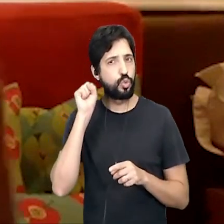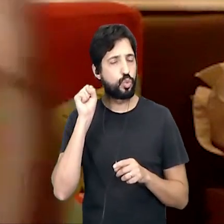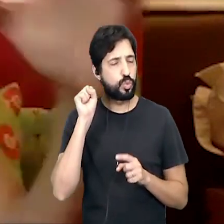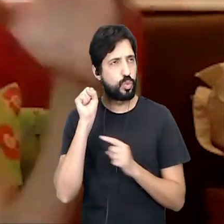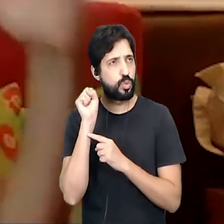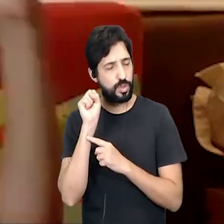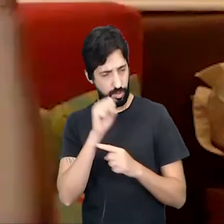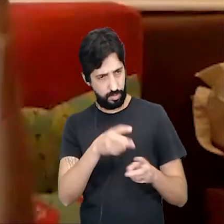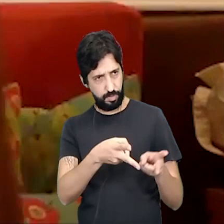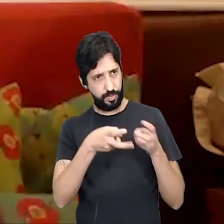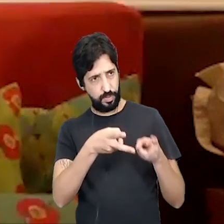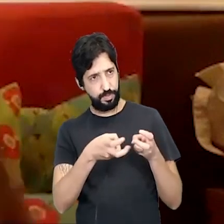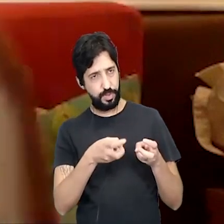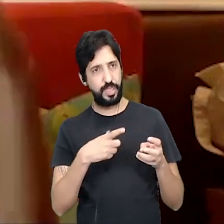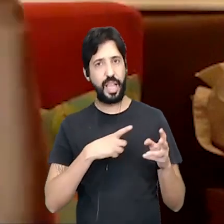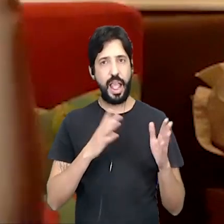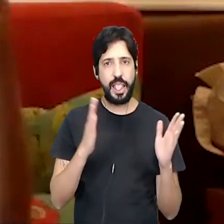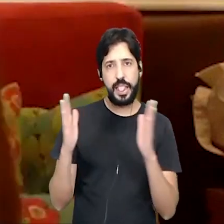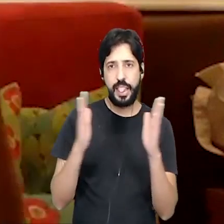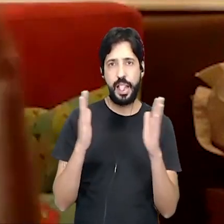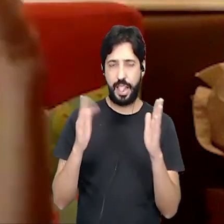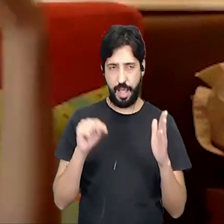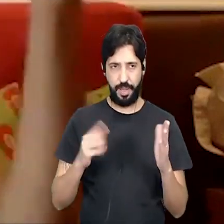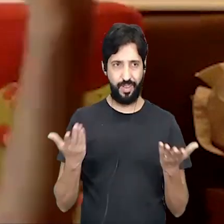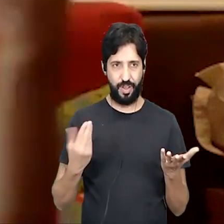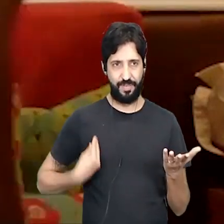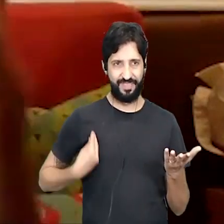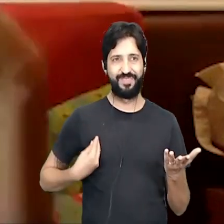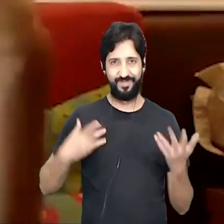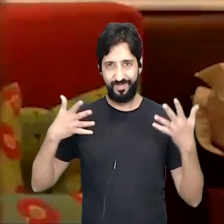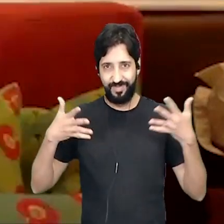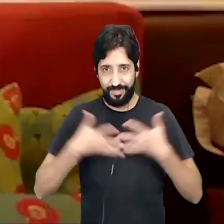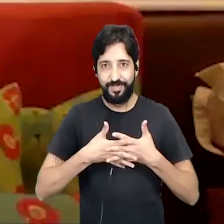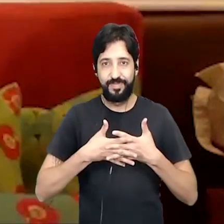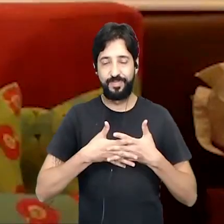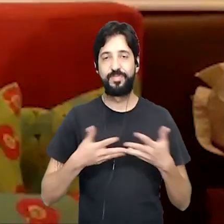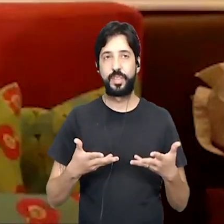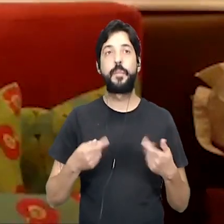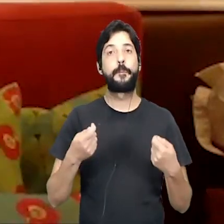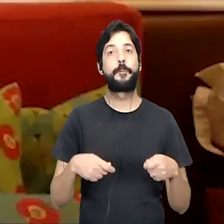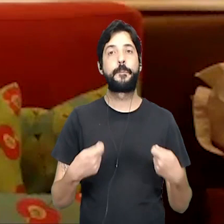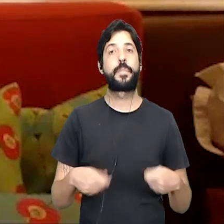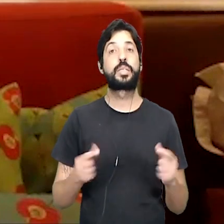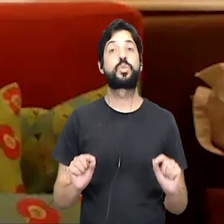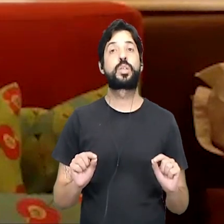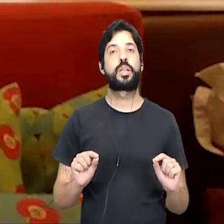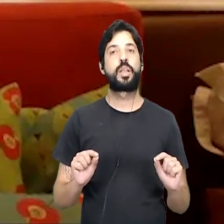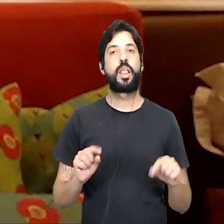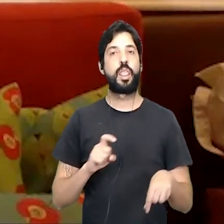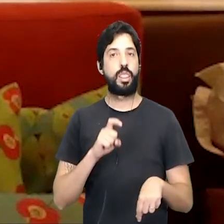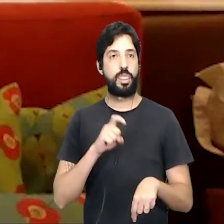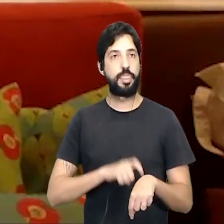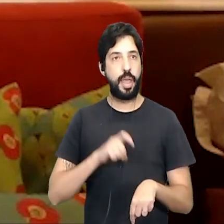ela se dar no meio, né, desse tempo que a gente vive, que é tão turbulento,